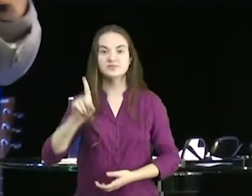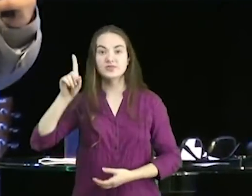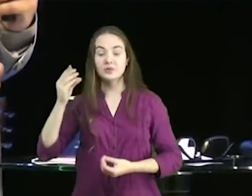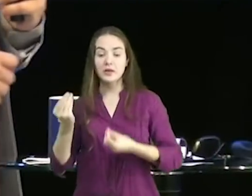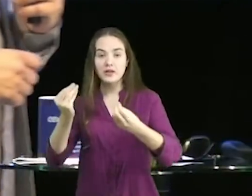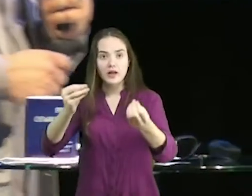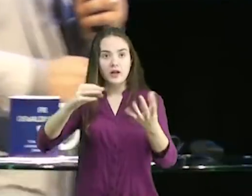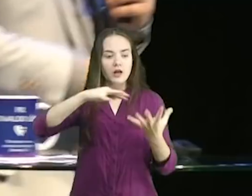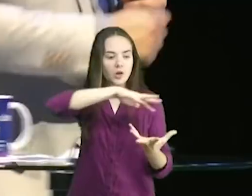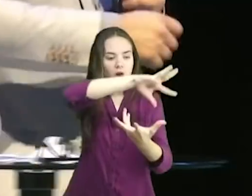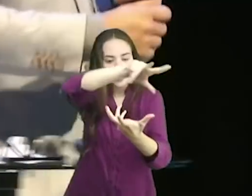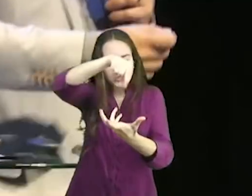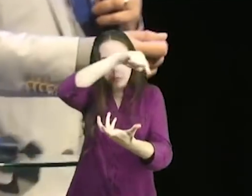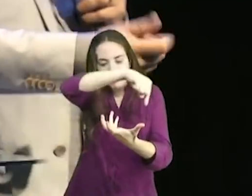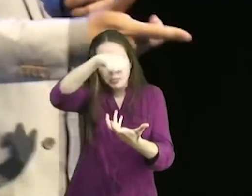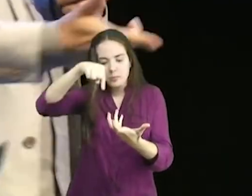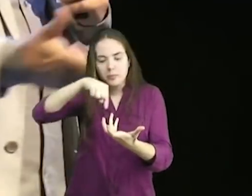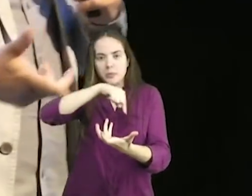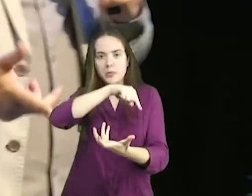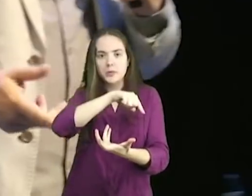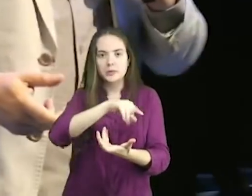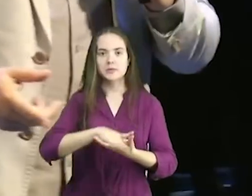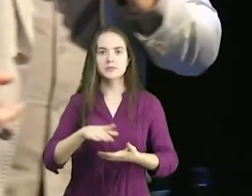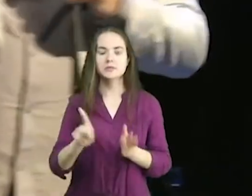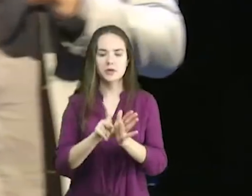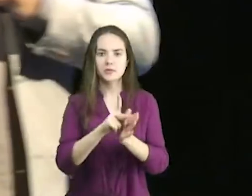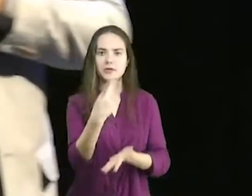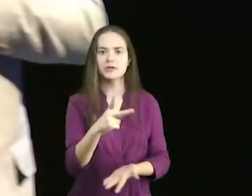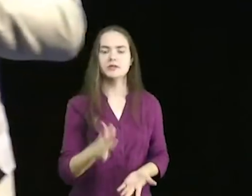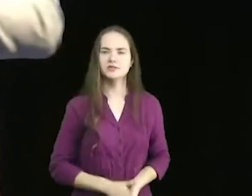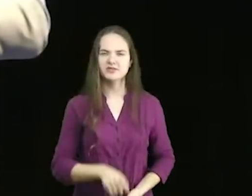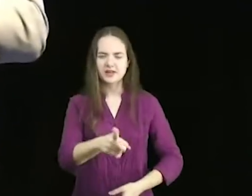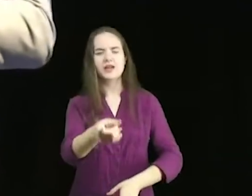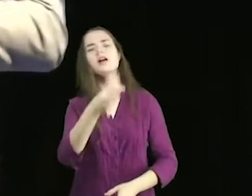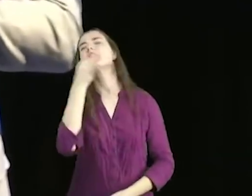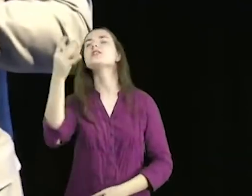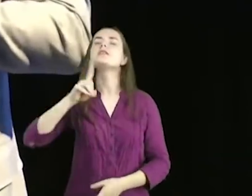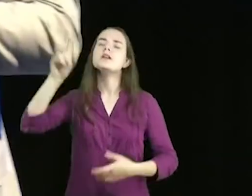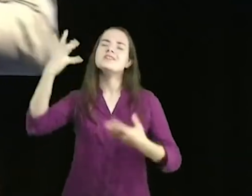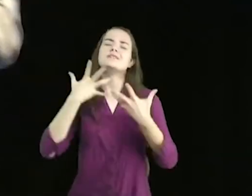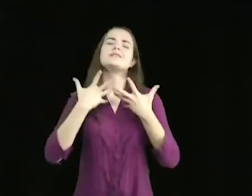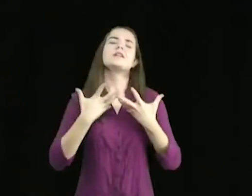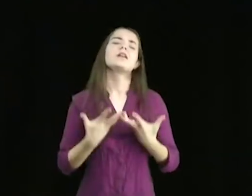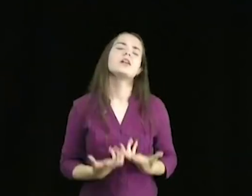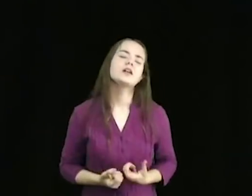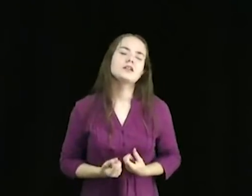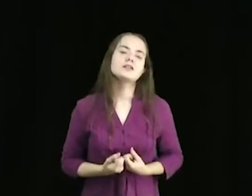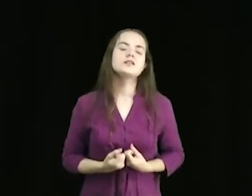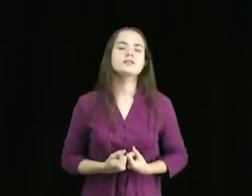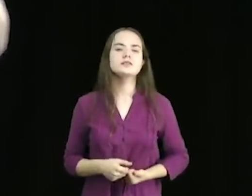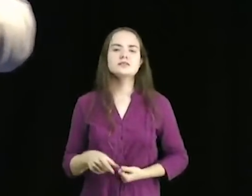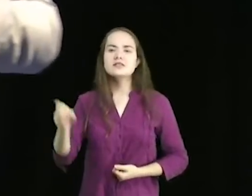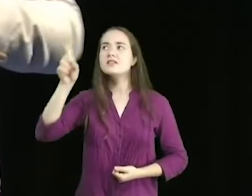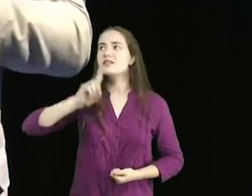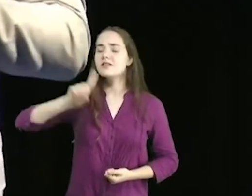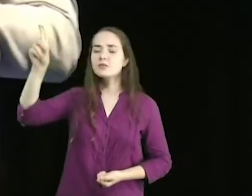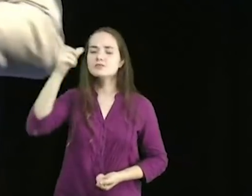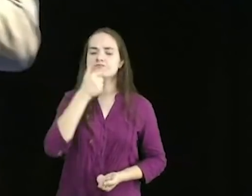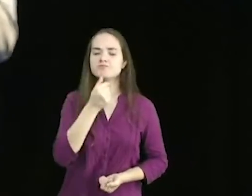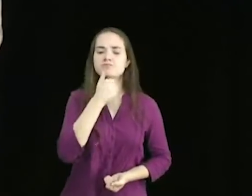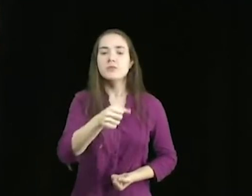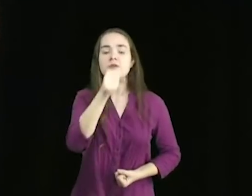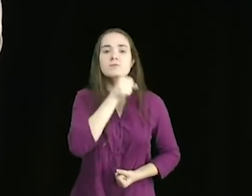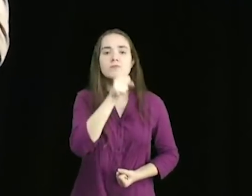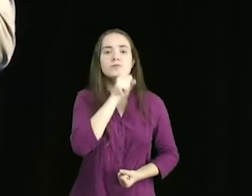confins da terra por propriedade. Você acha que Deus se gasta? Você acha que Deus é aquele velho, aquele homem velhinho de